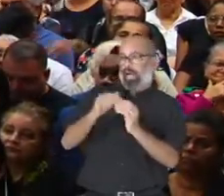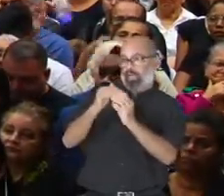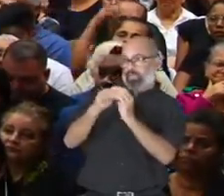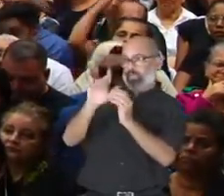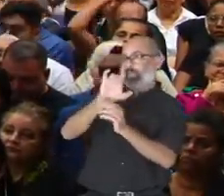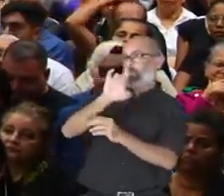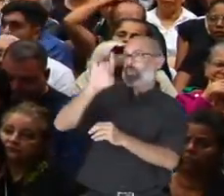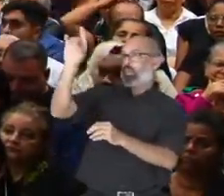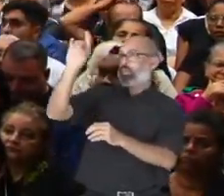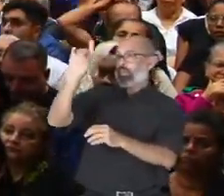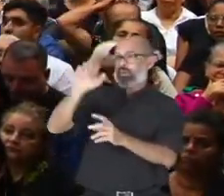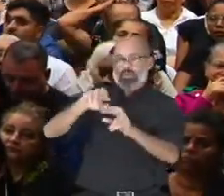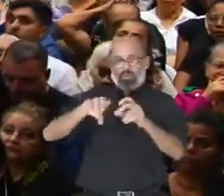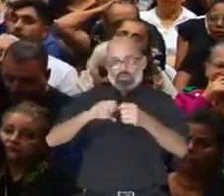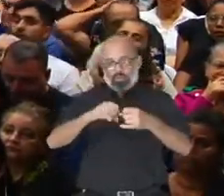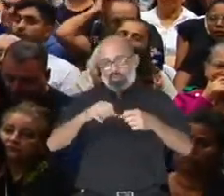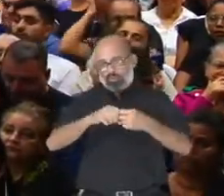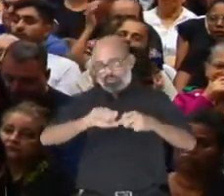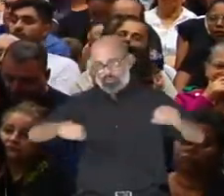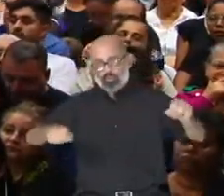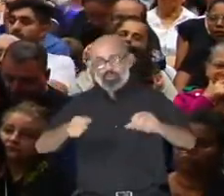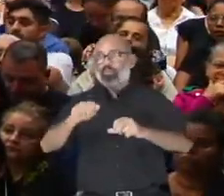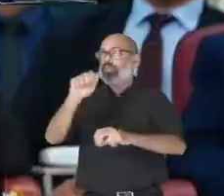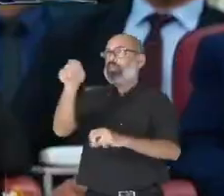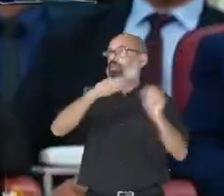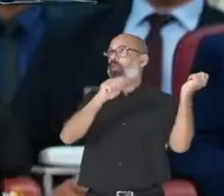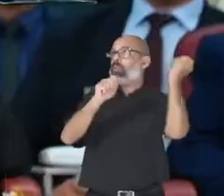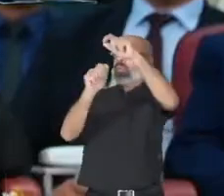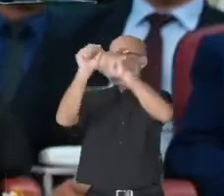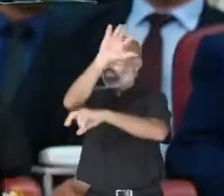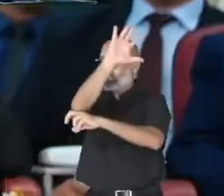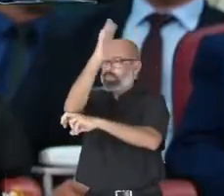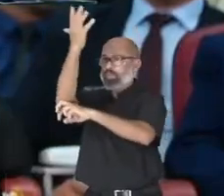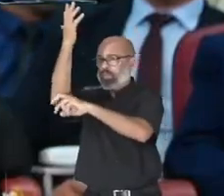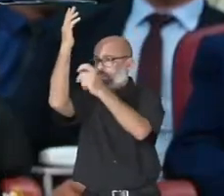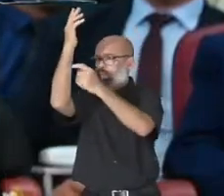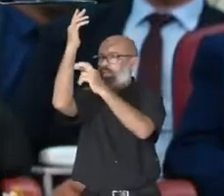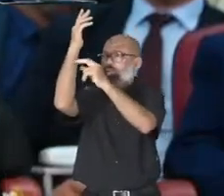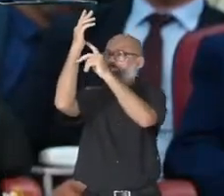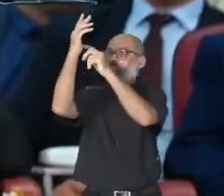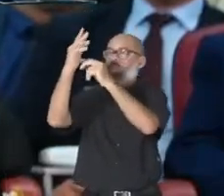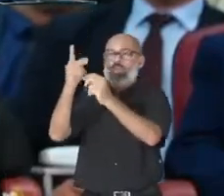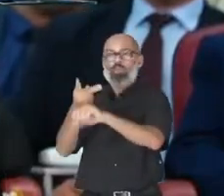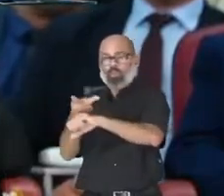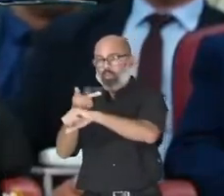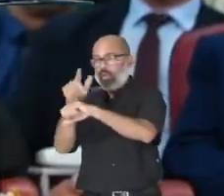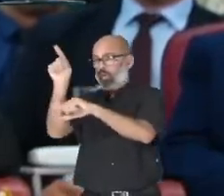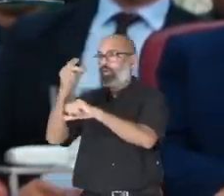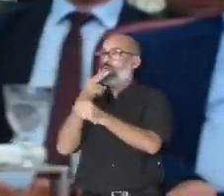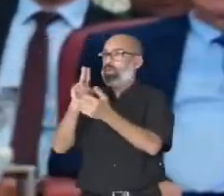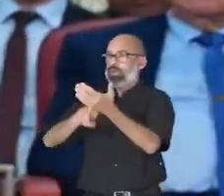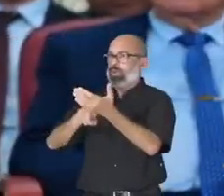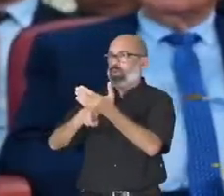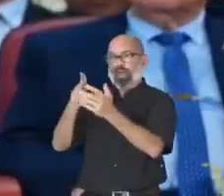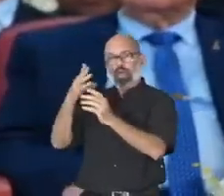uma mangueira e amarrei a árvore lá no alto da mangueira. No dia seguinte eu fui procurar, a carta não estava lá, eu falei: pronto, um anjo